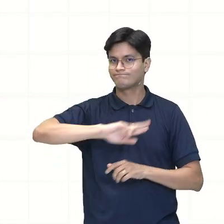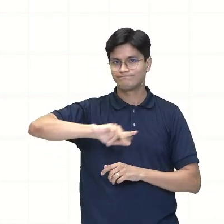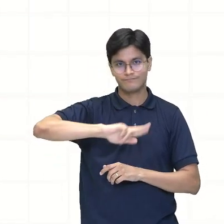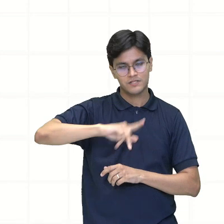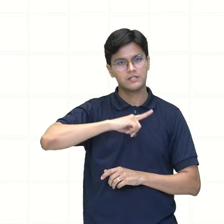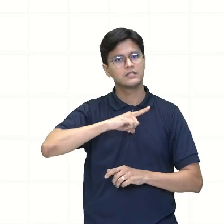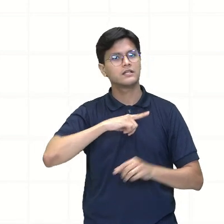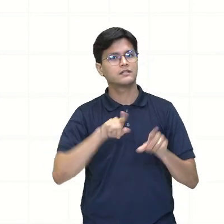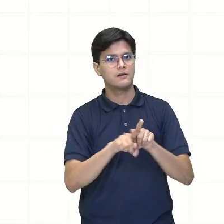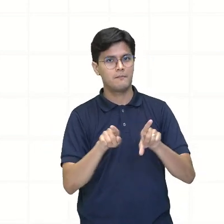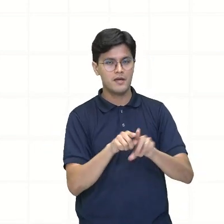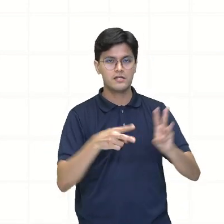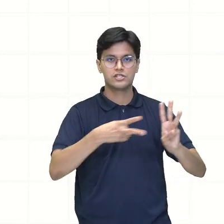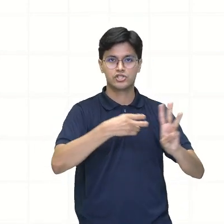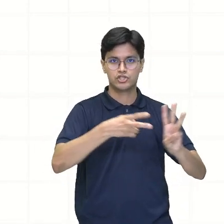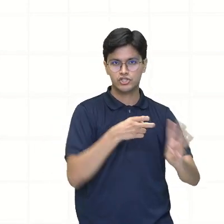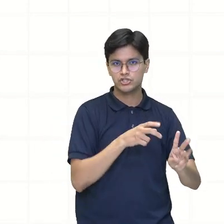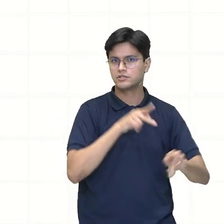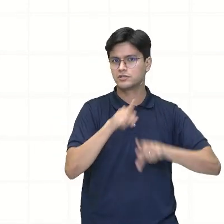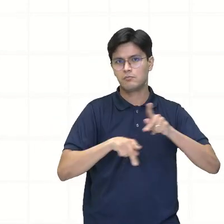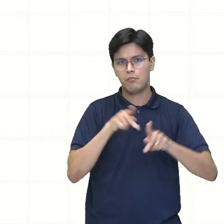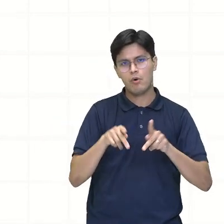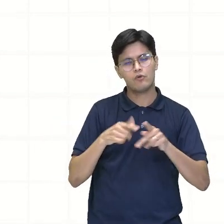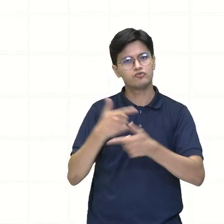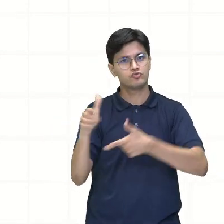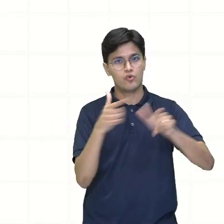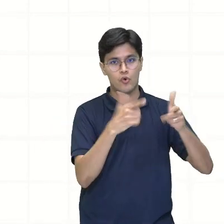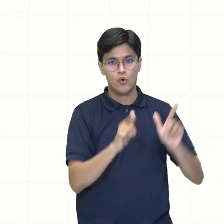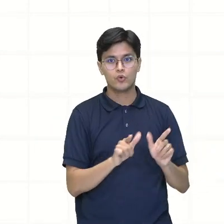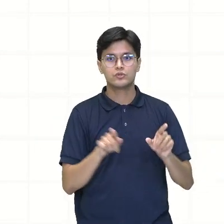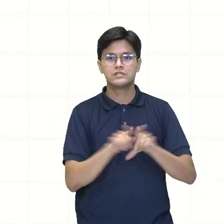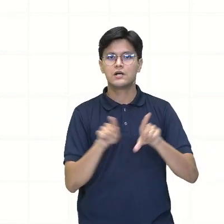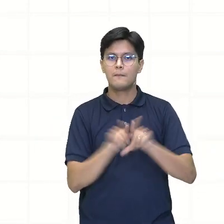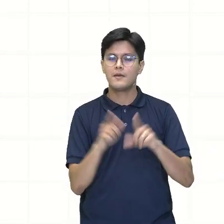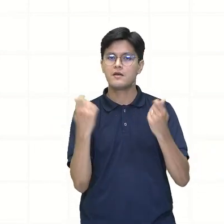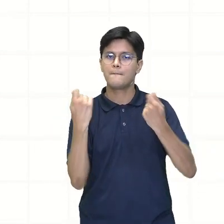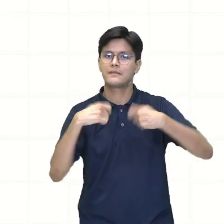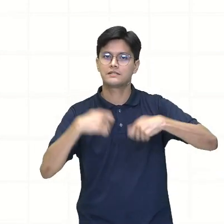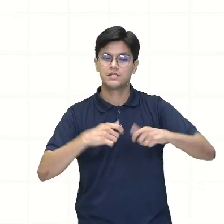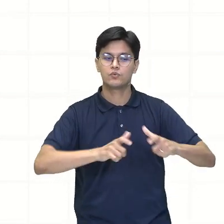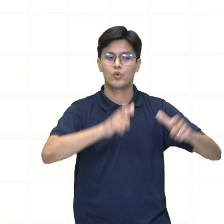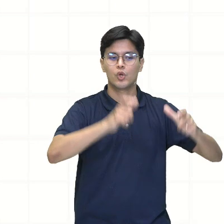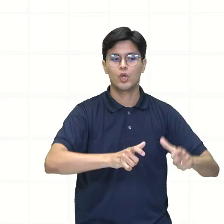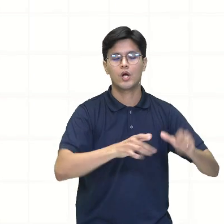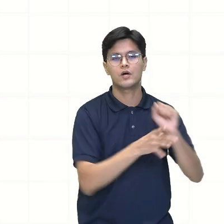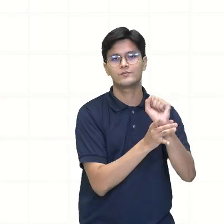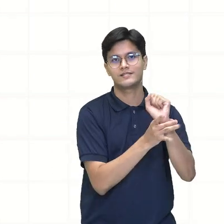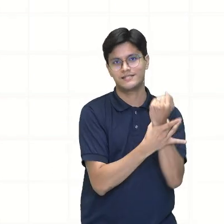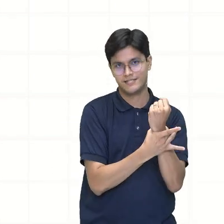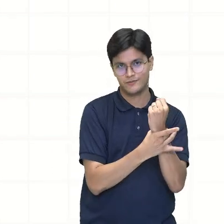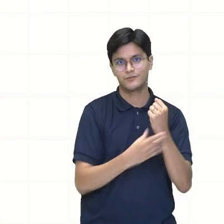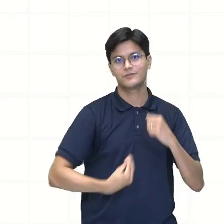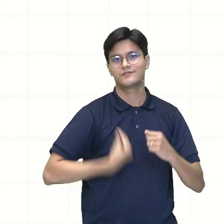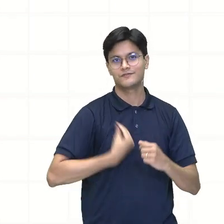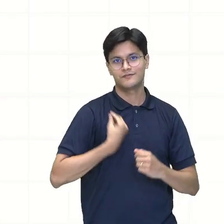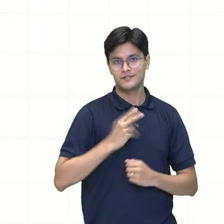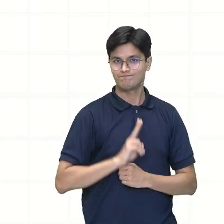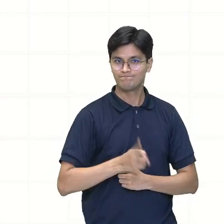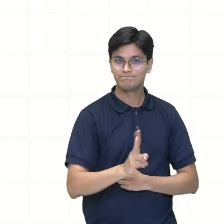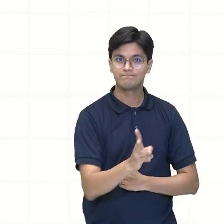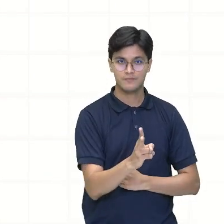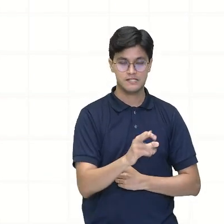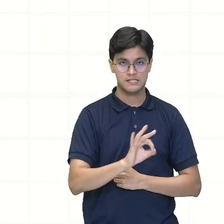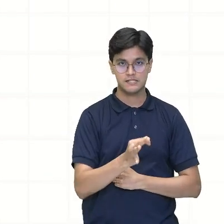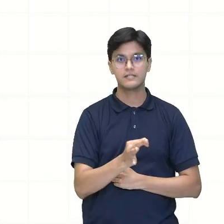de outros povos, né, de outras pessoas que precisavam de um local seguro para a sua sobrevivência. E